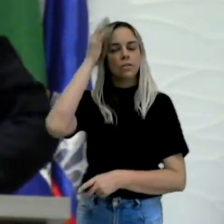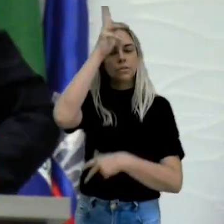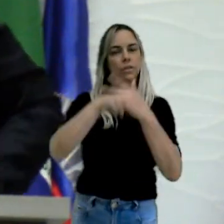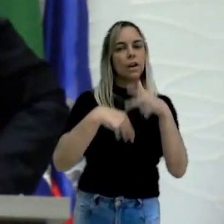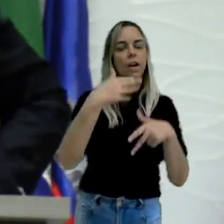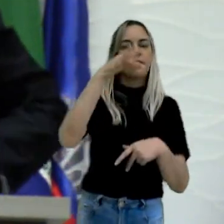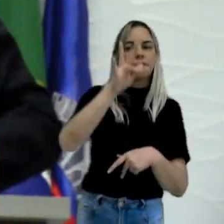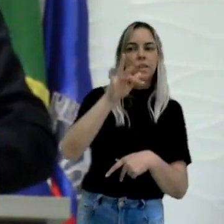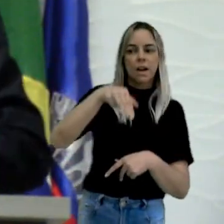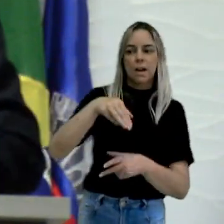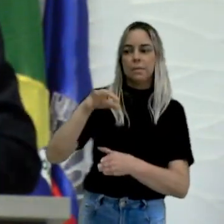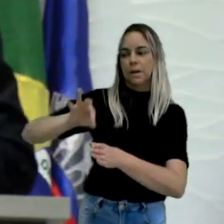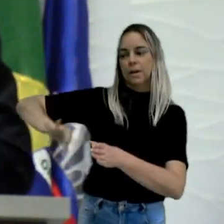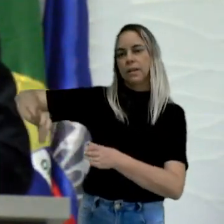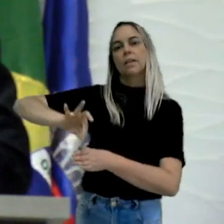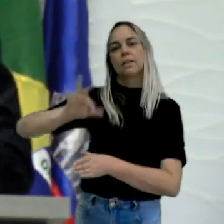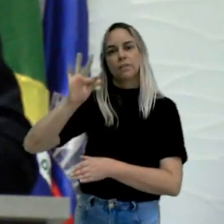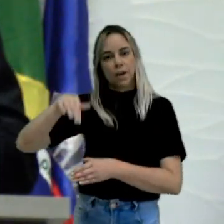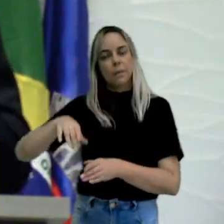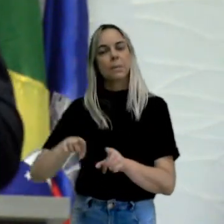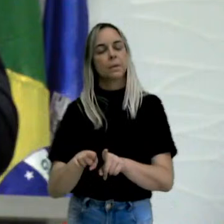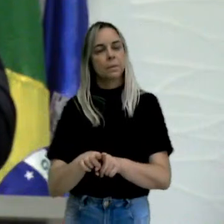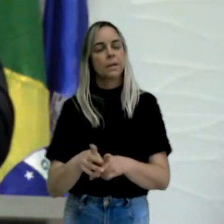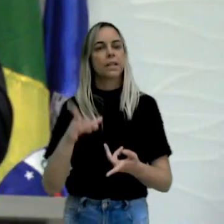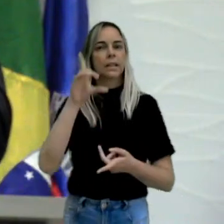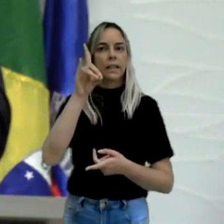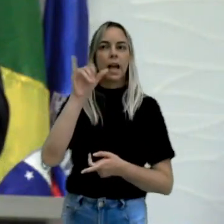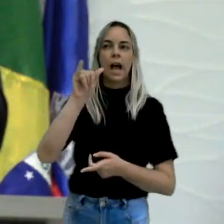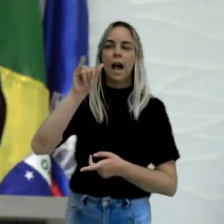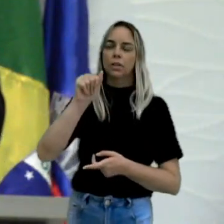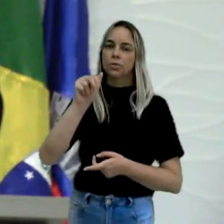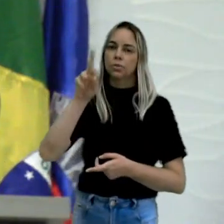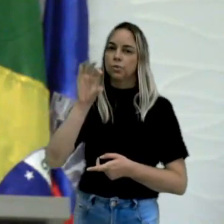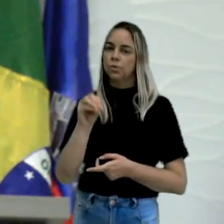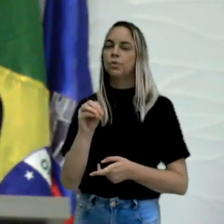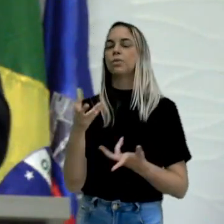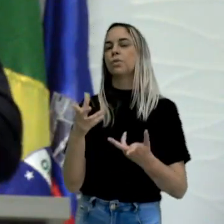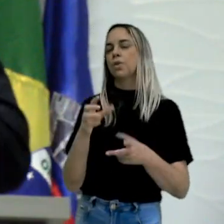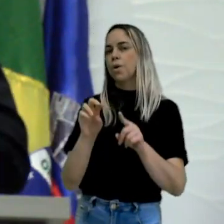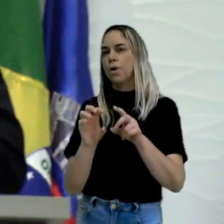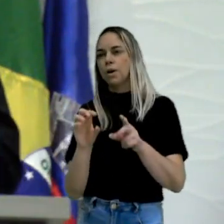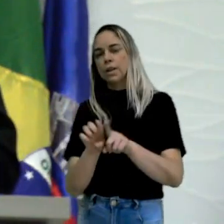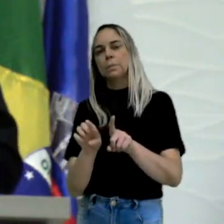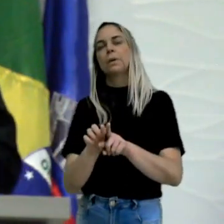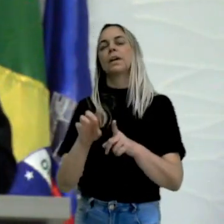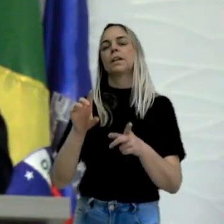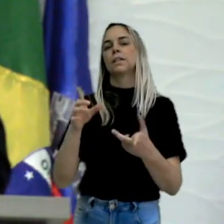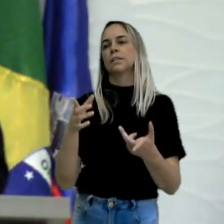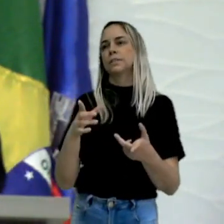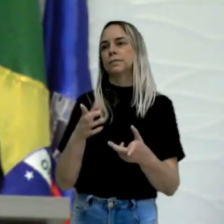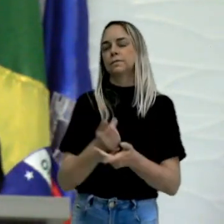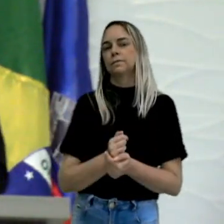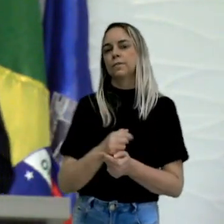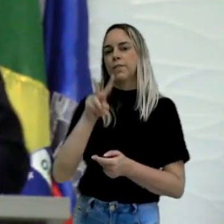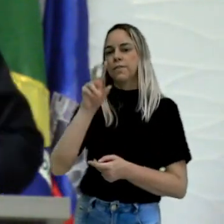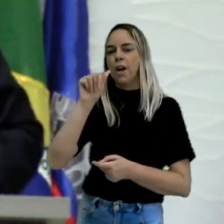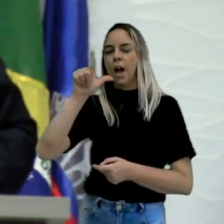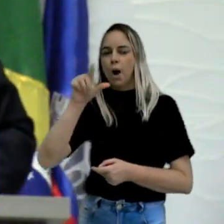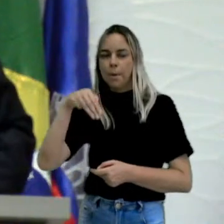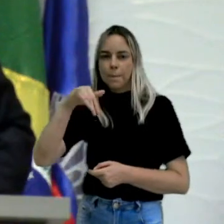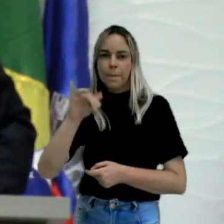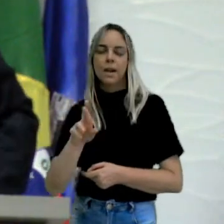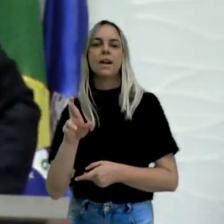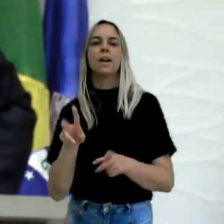FM, a TV Diário, o blog Jardim do Agreste, a Valmir da Agroval, a